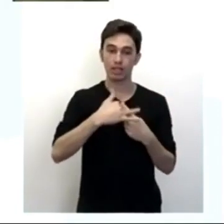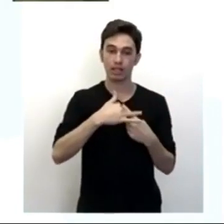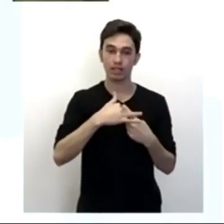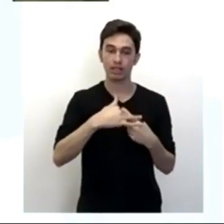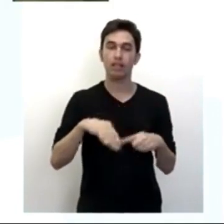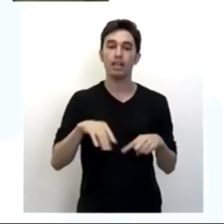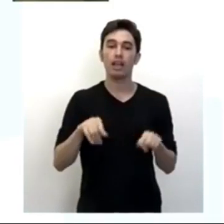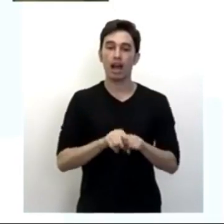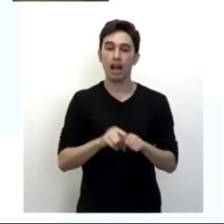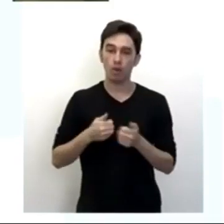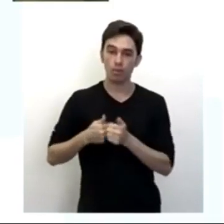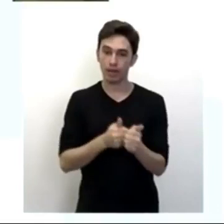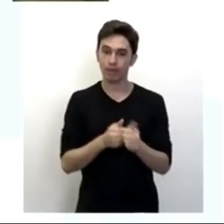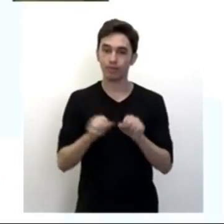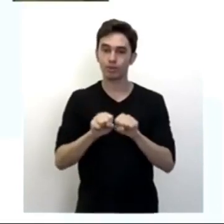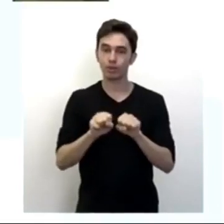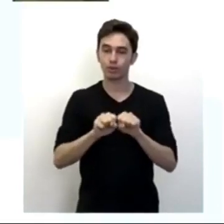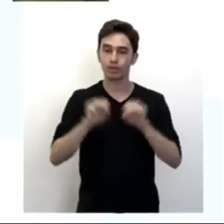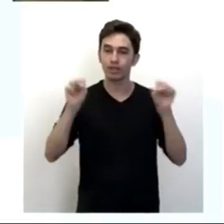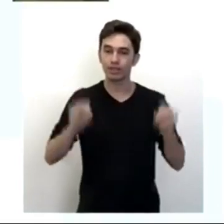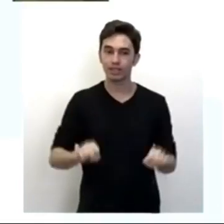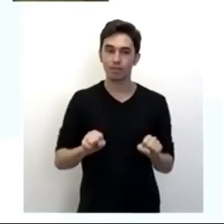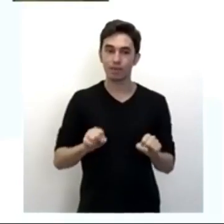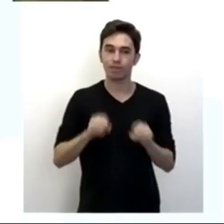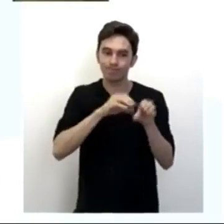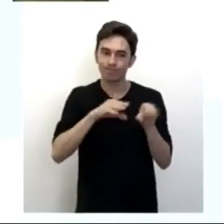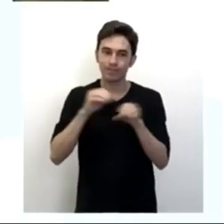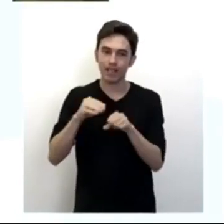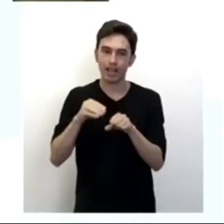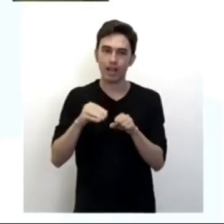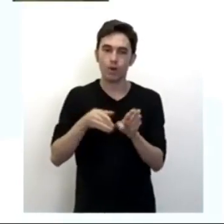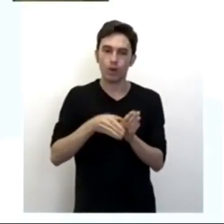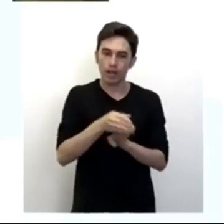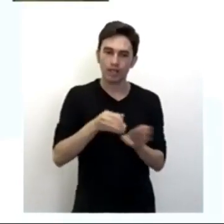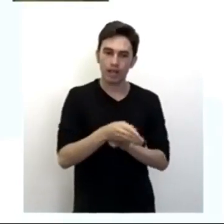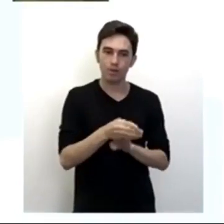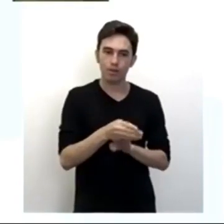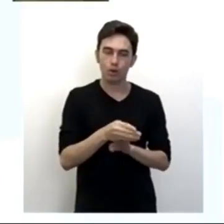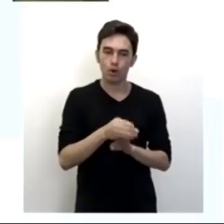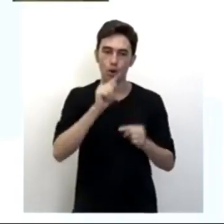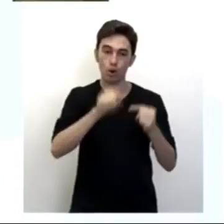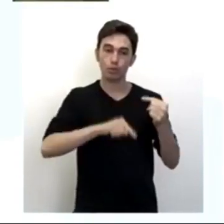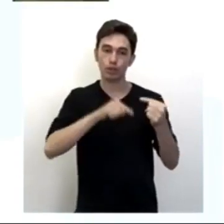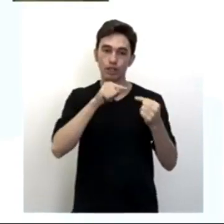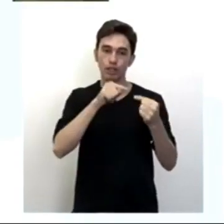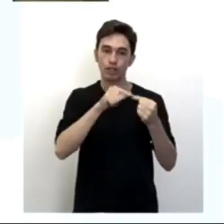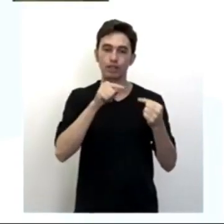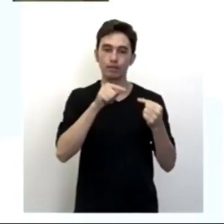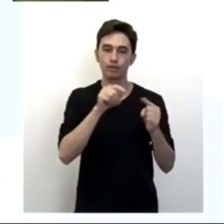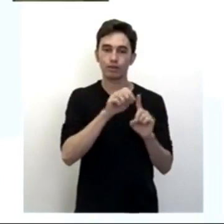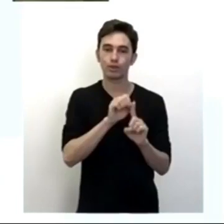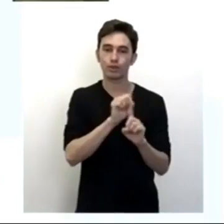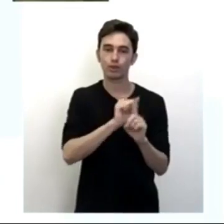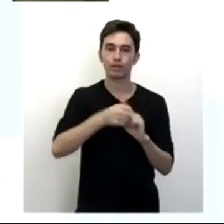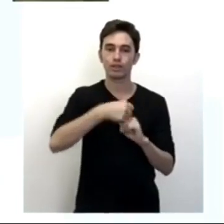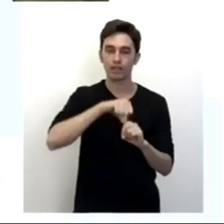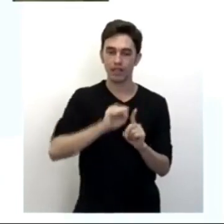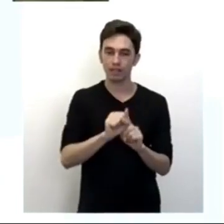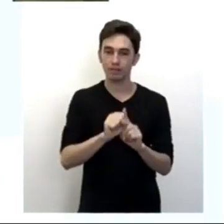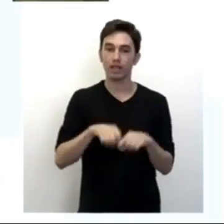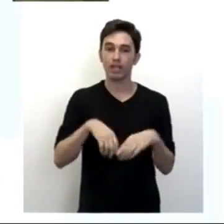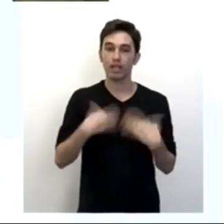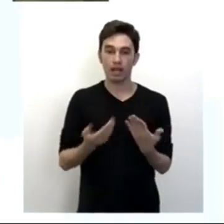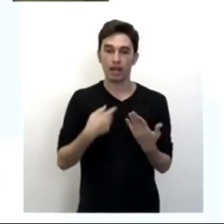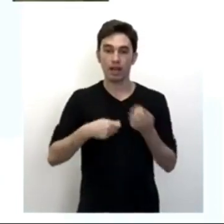orientado por objetivos sociais. Em uma economia desse tipo, os meios de produção são propriedade da sociedade em si e